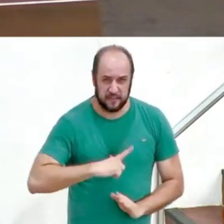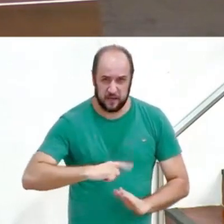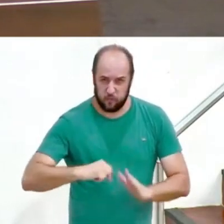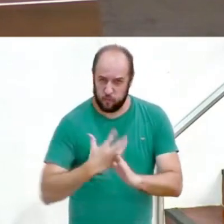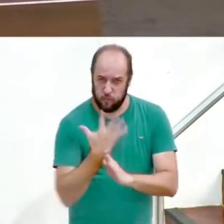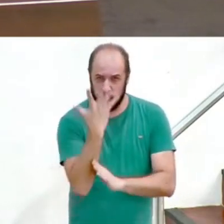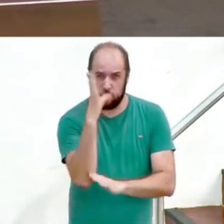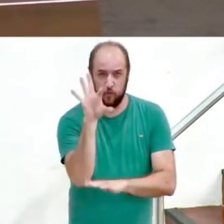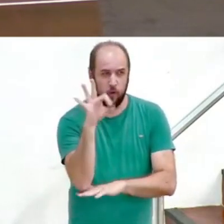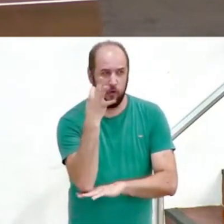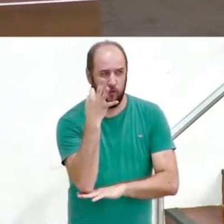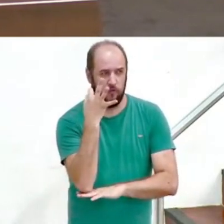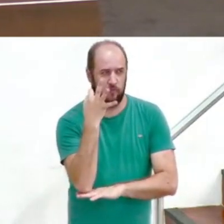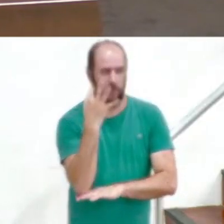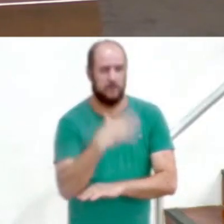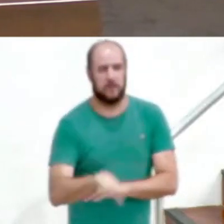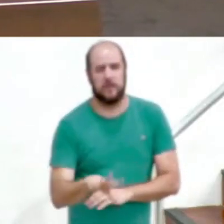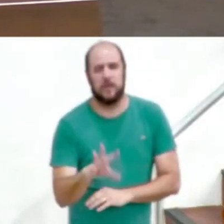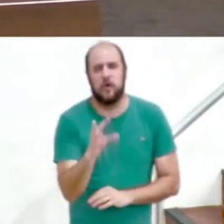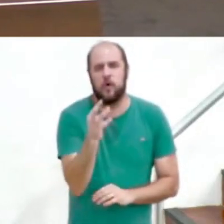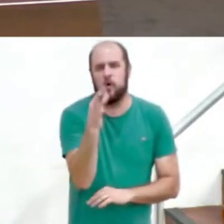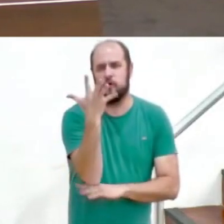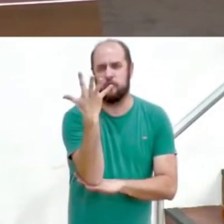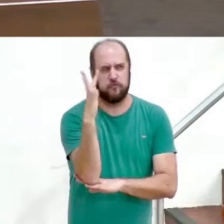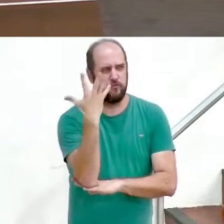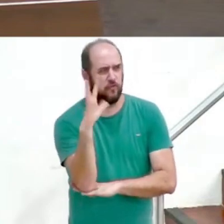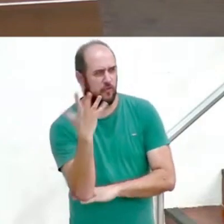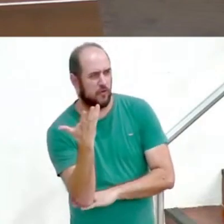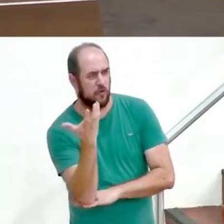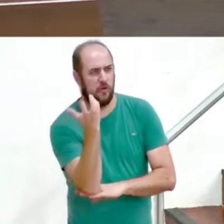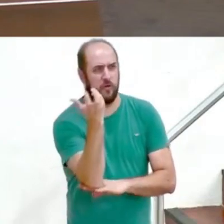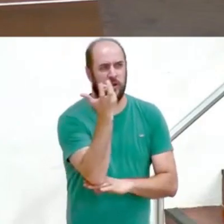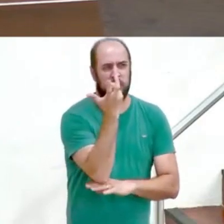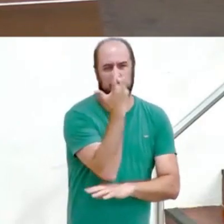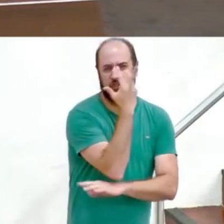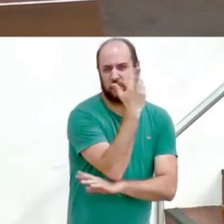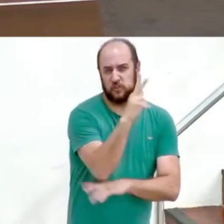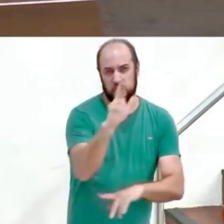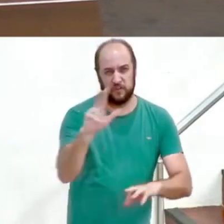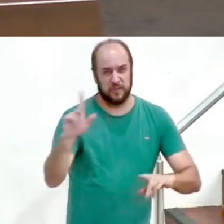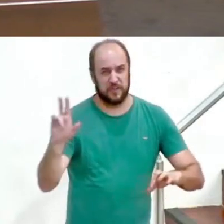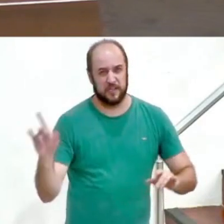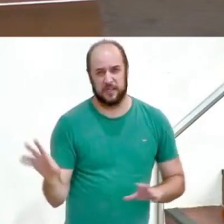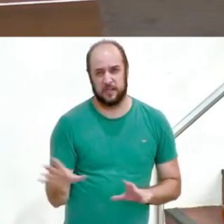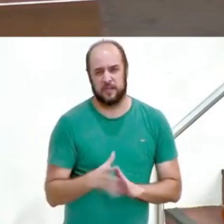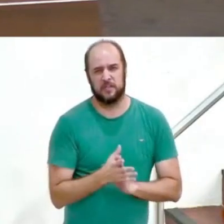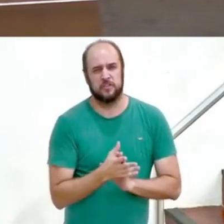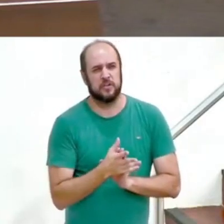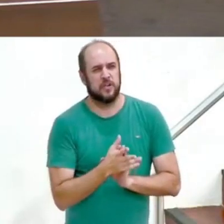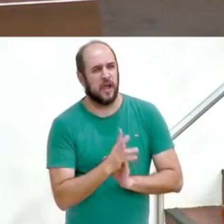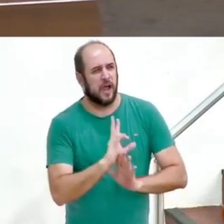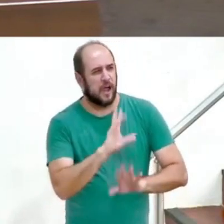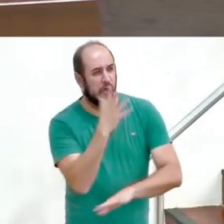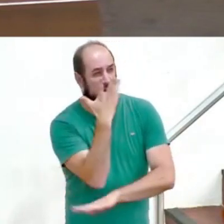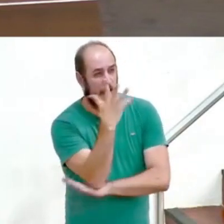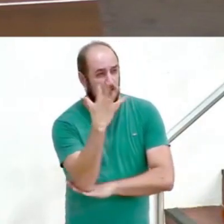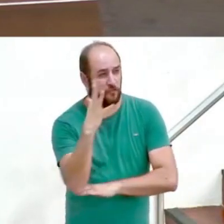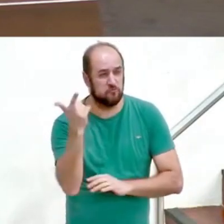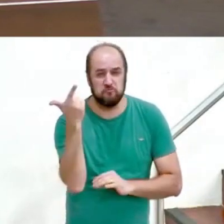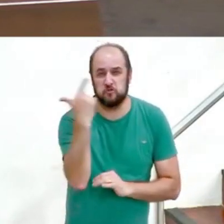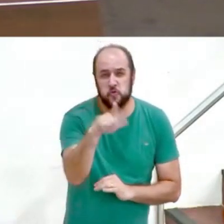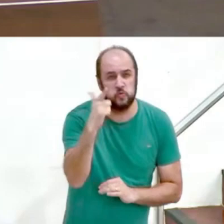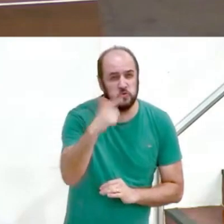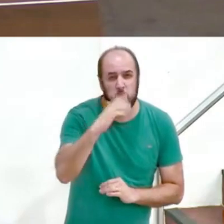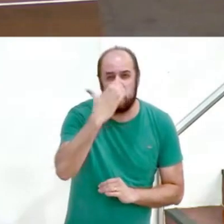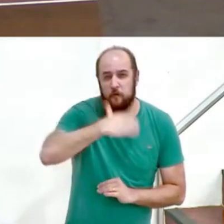videira, a figueira, a romazeira e a oliveira não têm dado